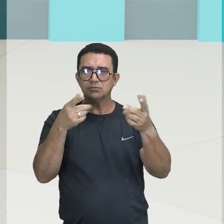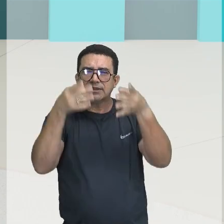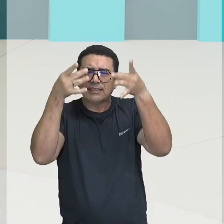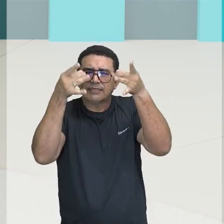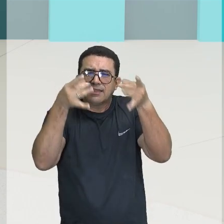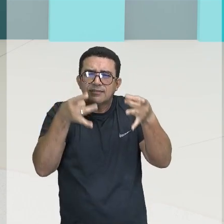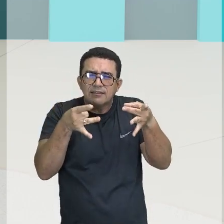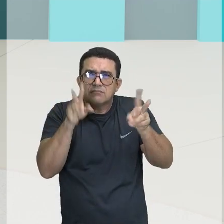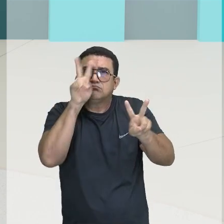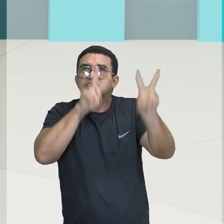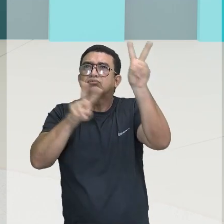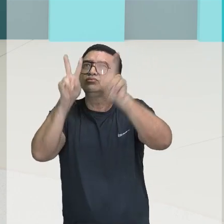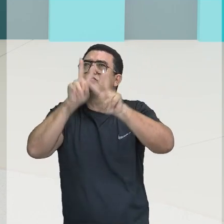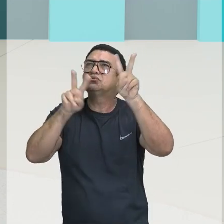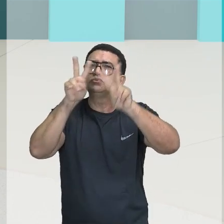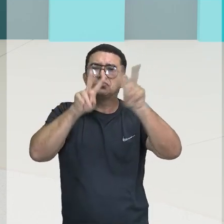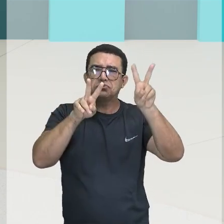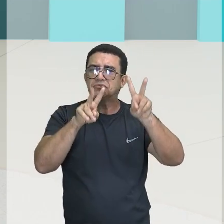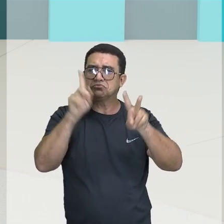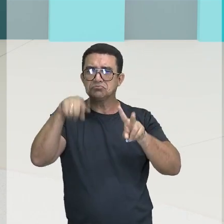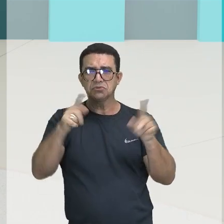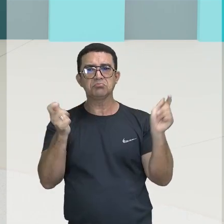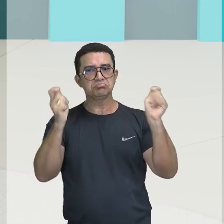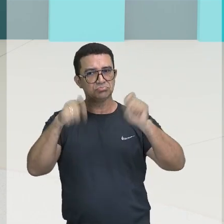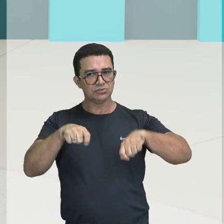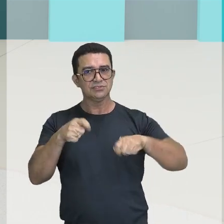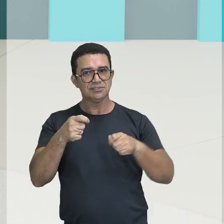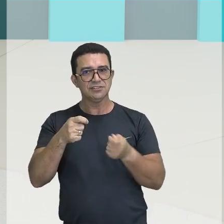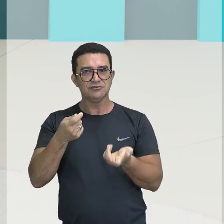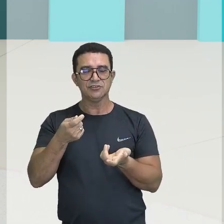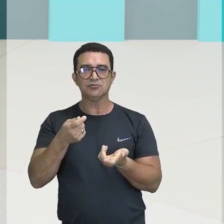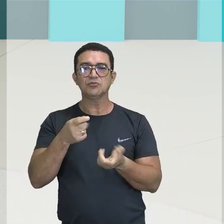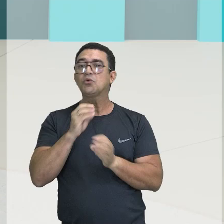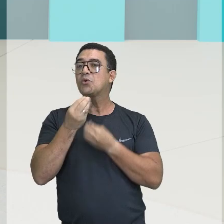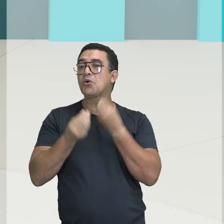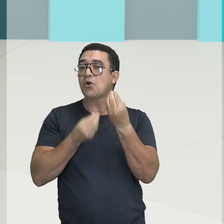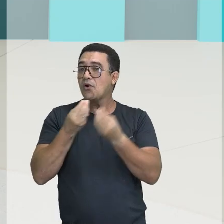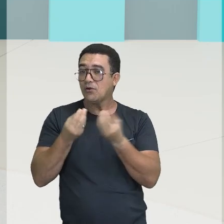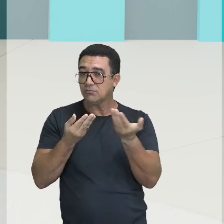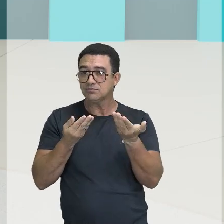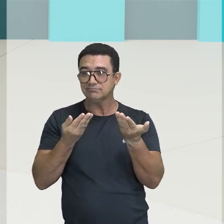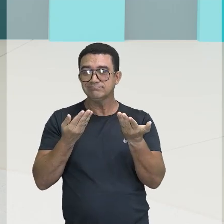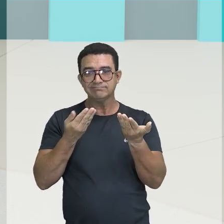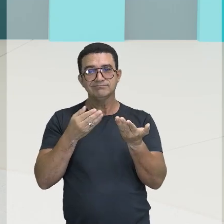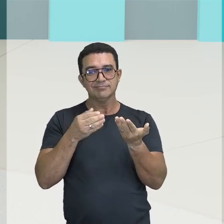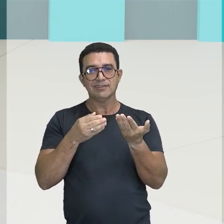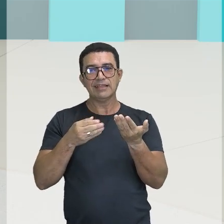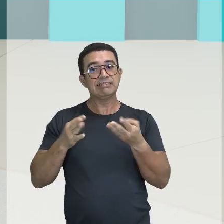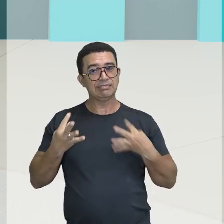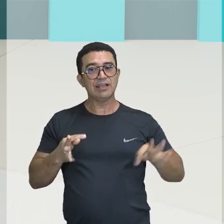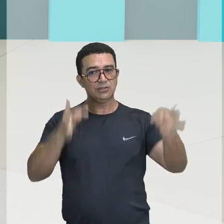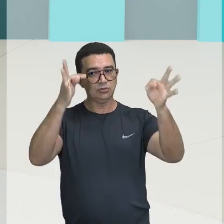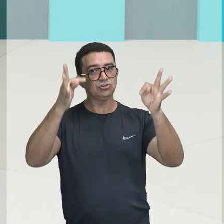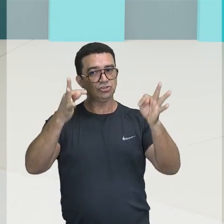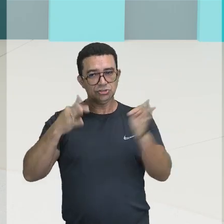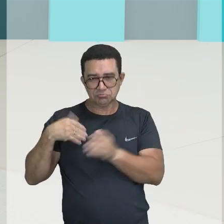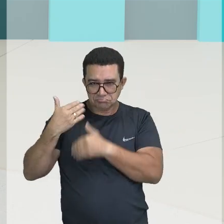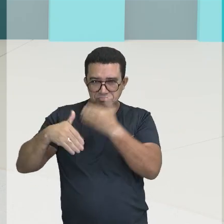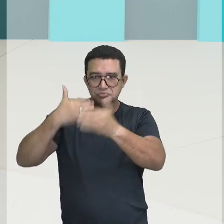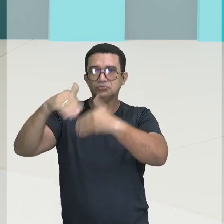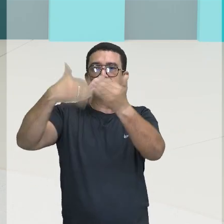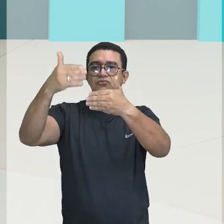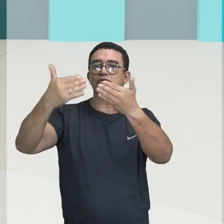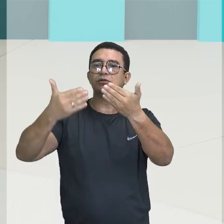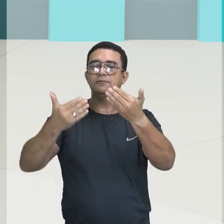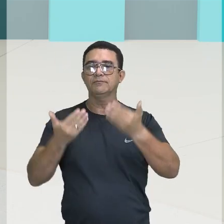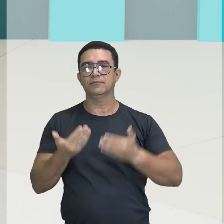e se desejar ver os detalhes de cada obra, tudo isso é possível com essa evolução dos